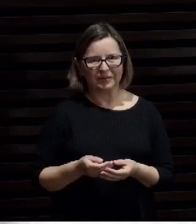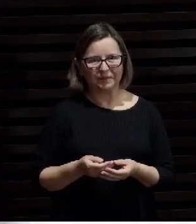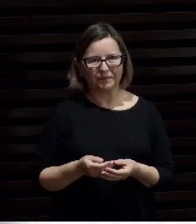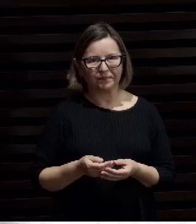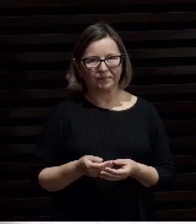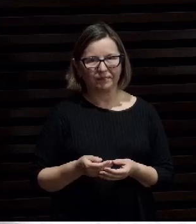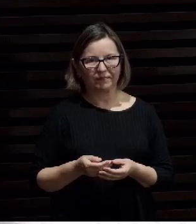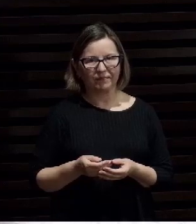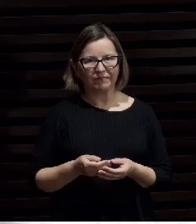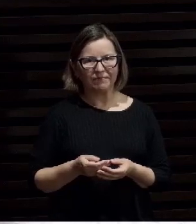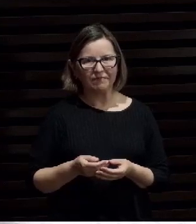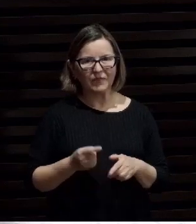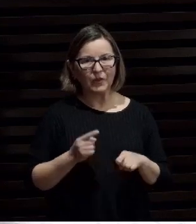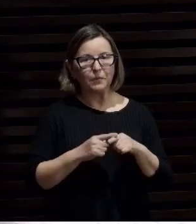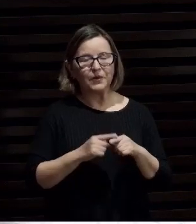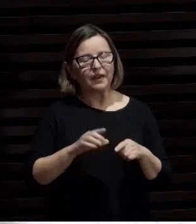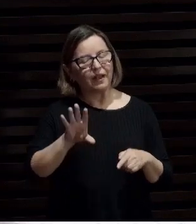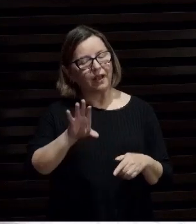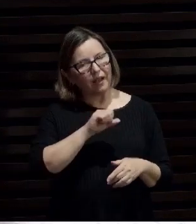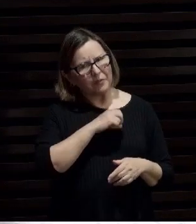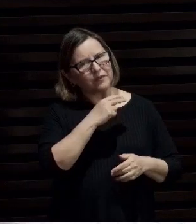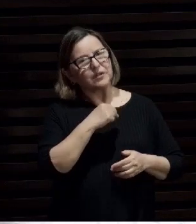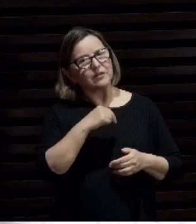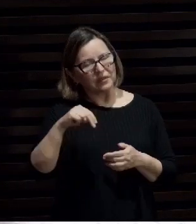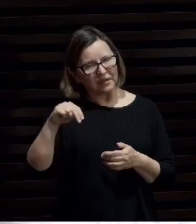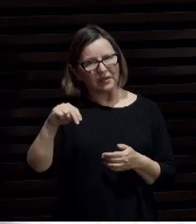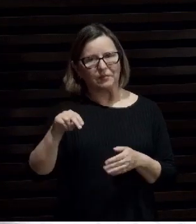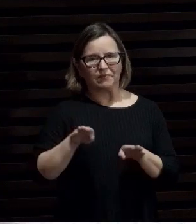Porque ele amava o Nicodemos,